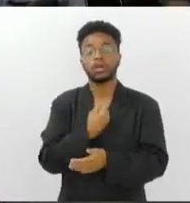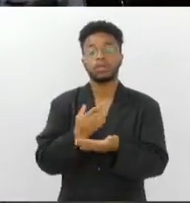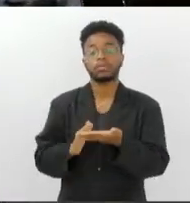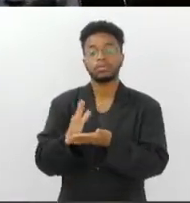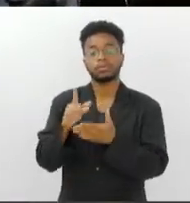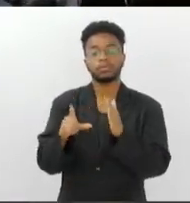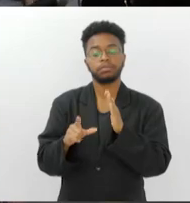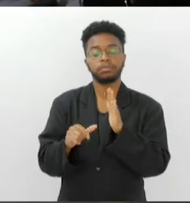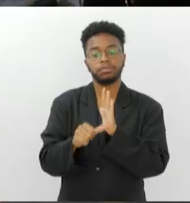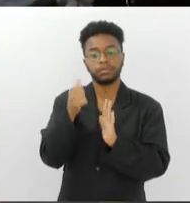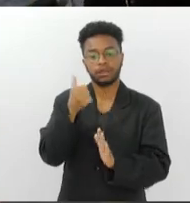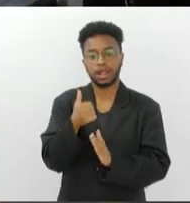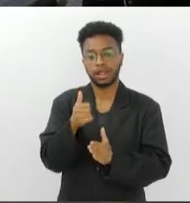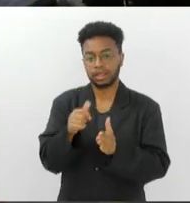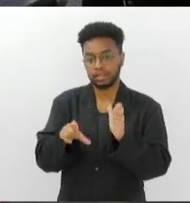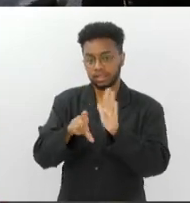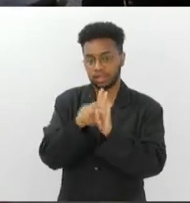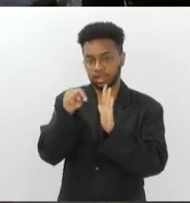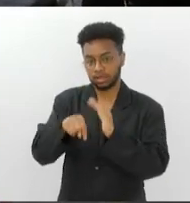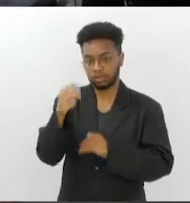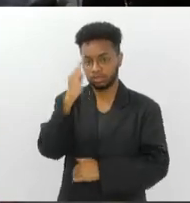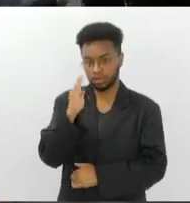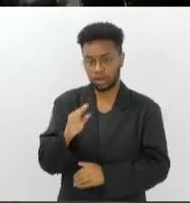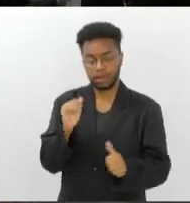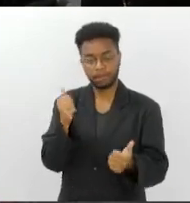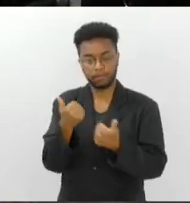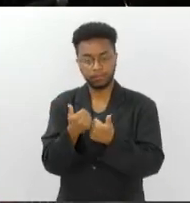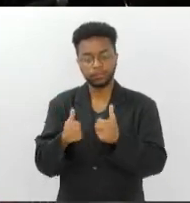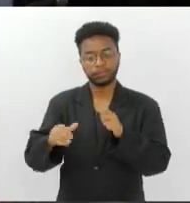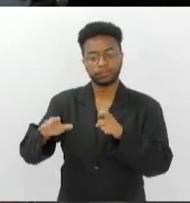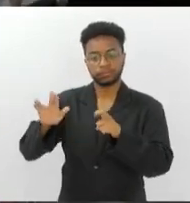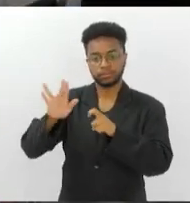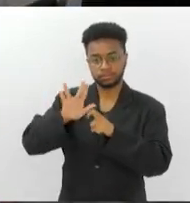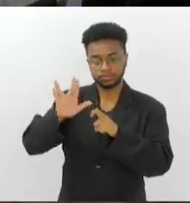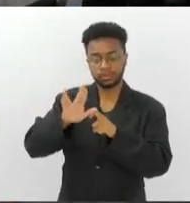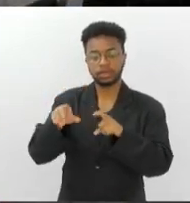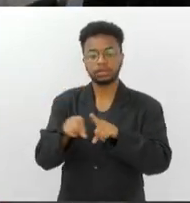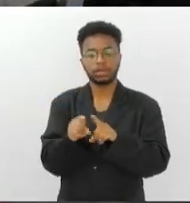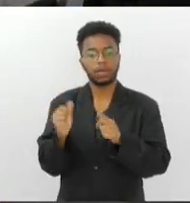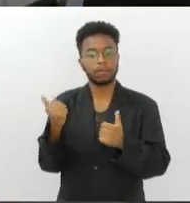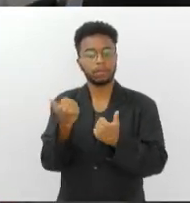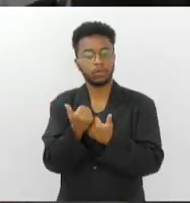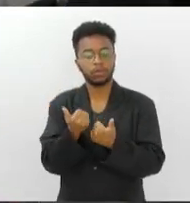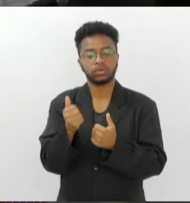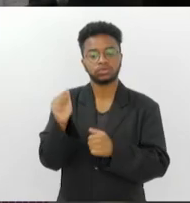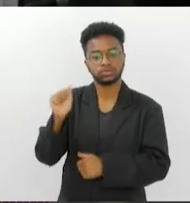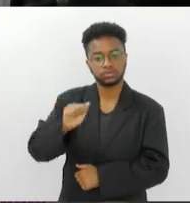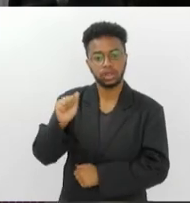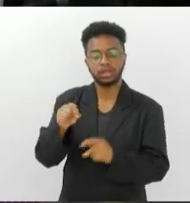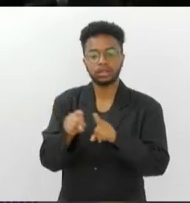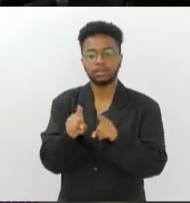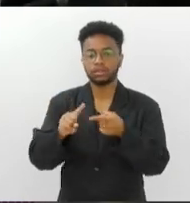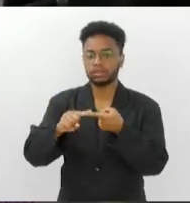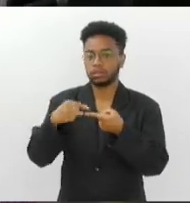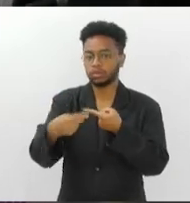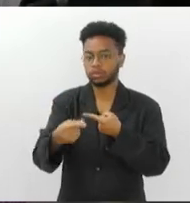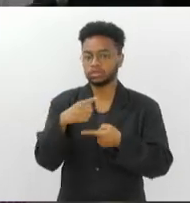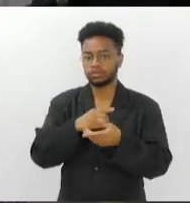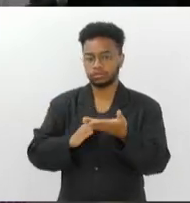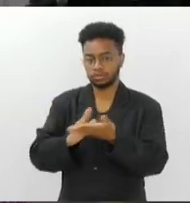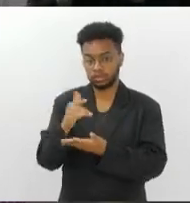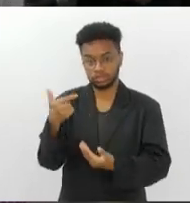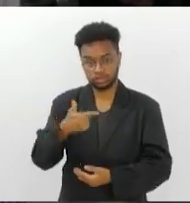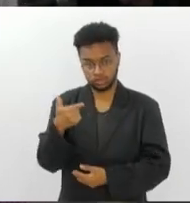país de apoio à cannabis medicinal, de apoio às associações. Depois aprovamos uma segunda lei, também